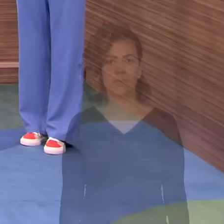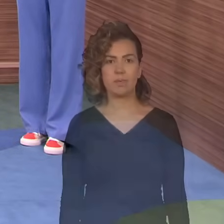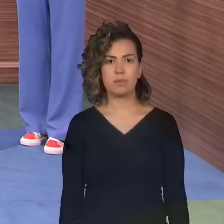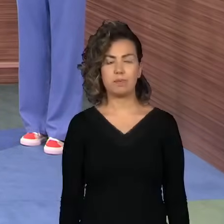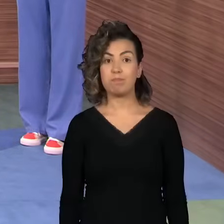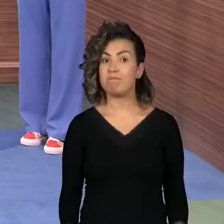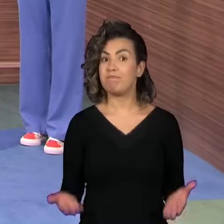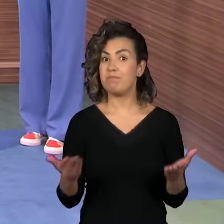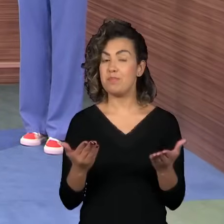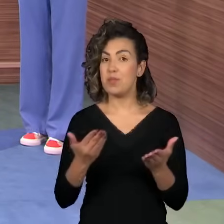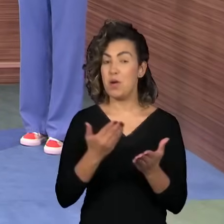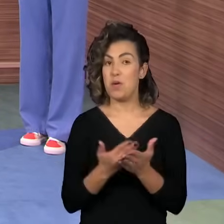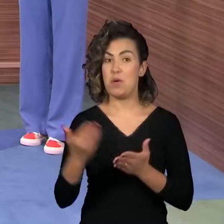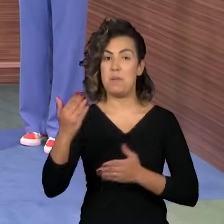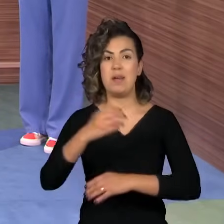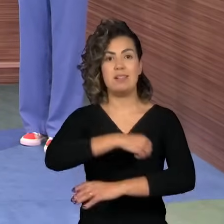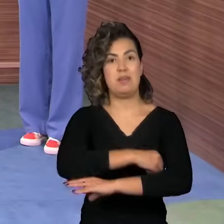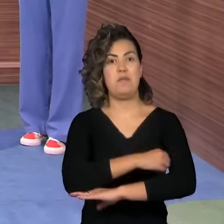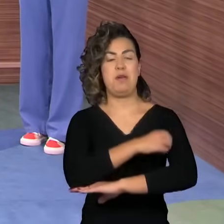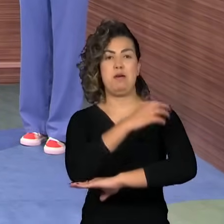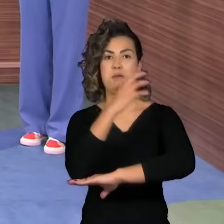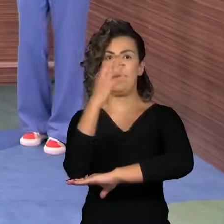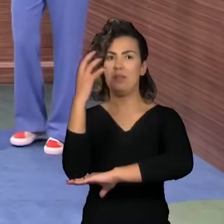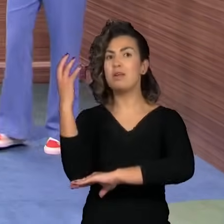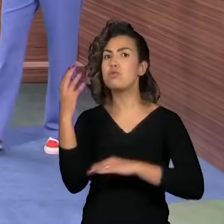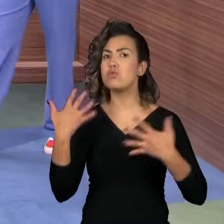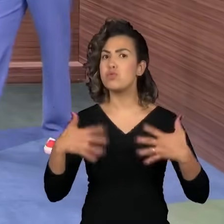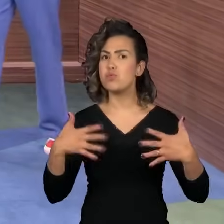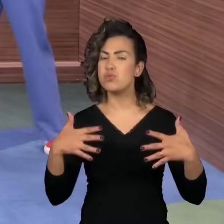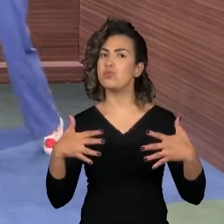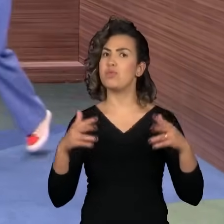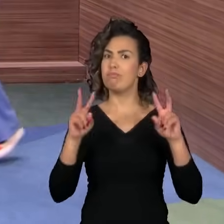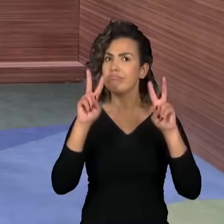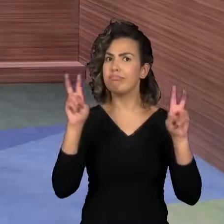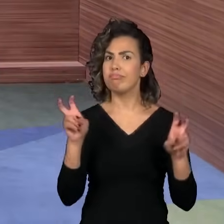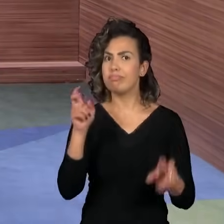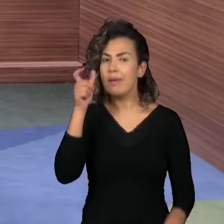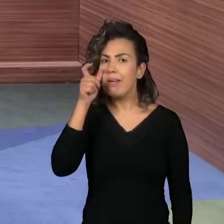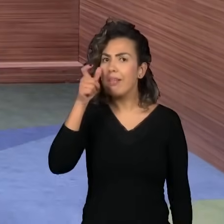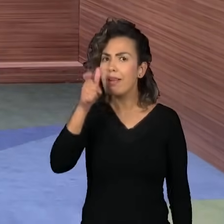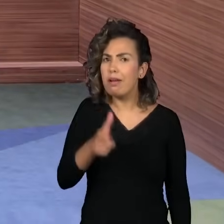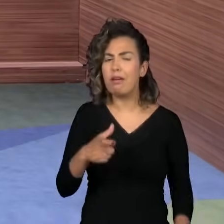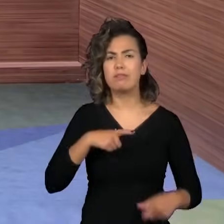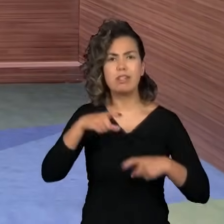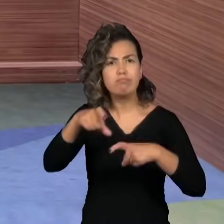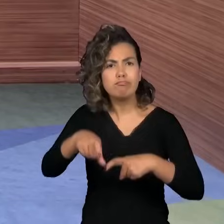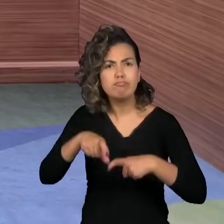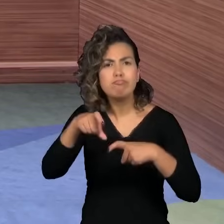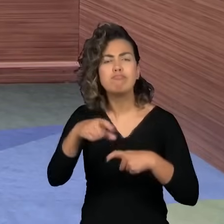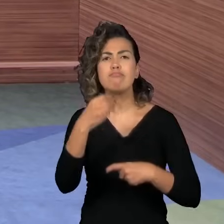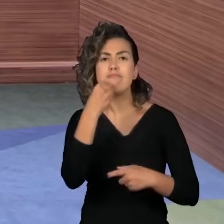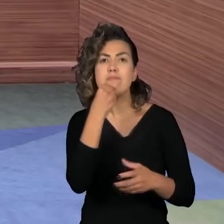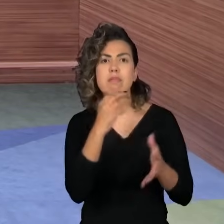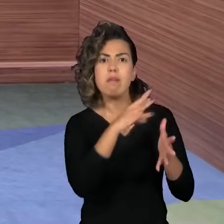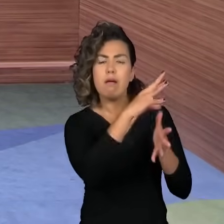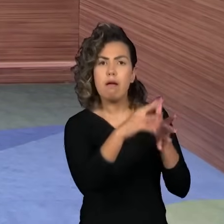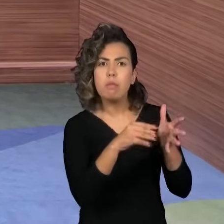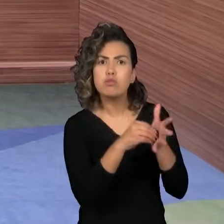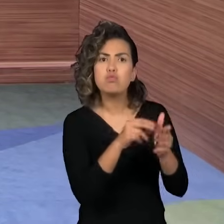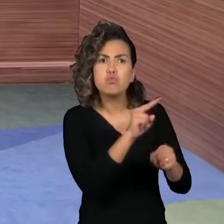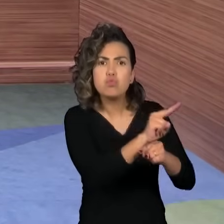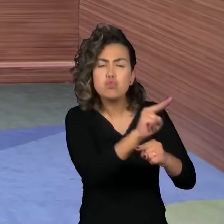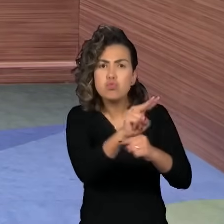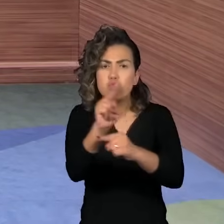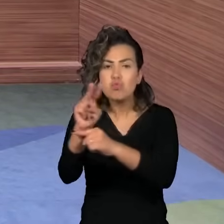Está no ar o Repórter Eco, com muito assunto interessante: adubo ecológico, preservação da Amazônia e memória